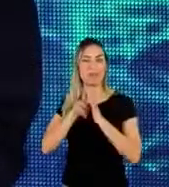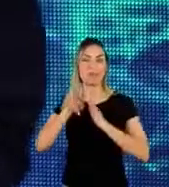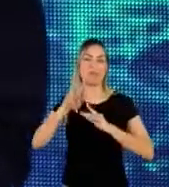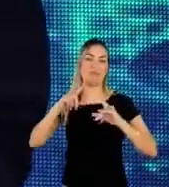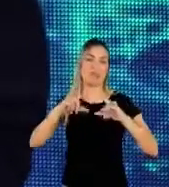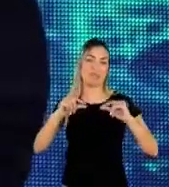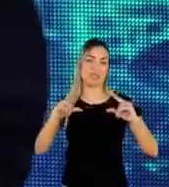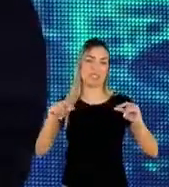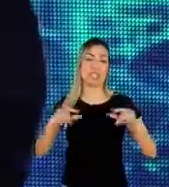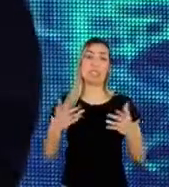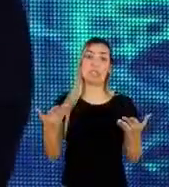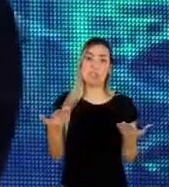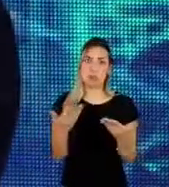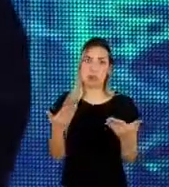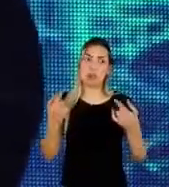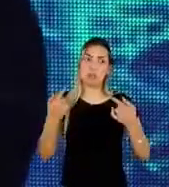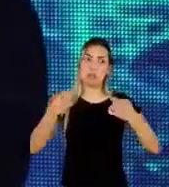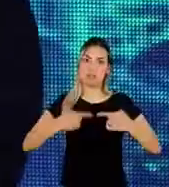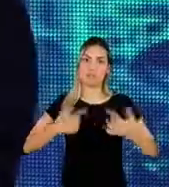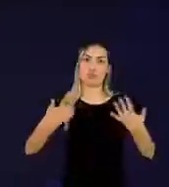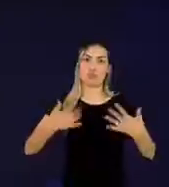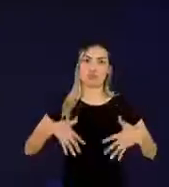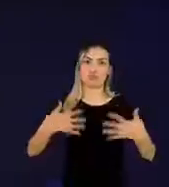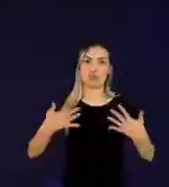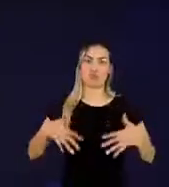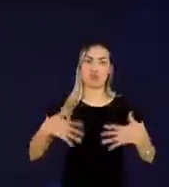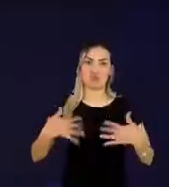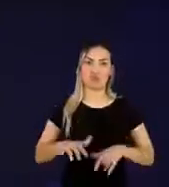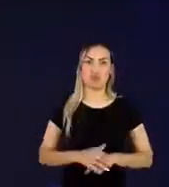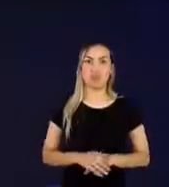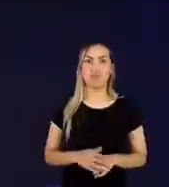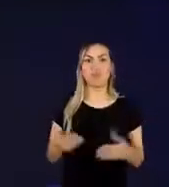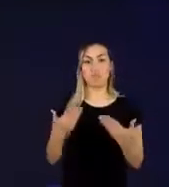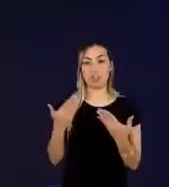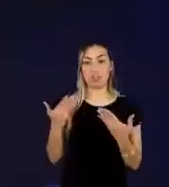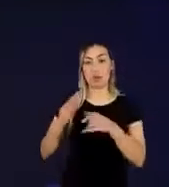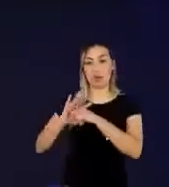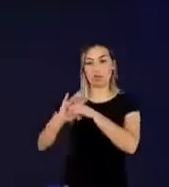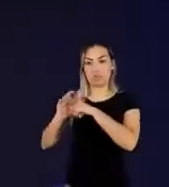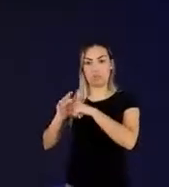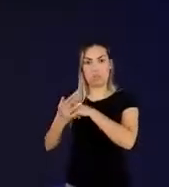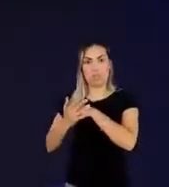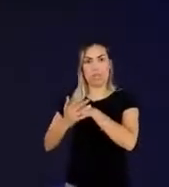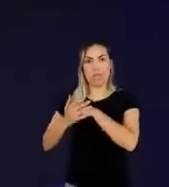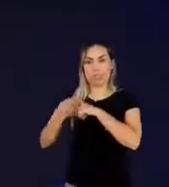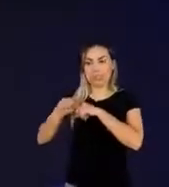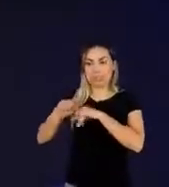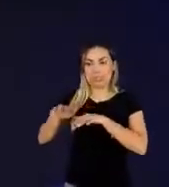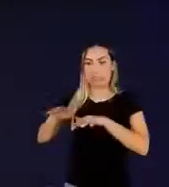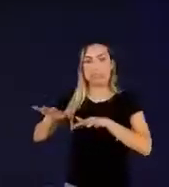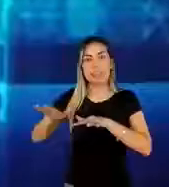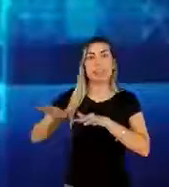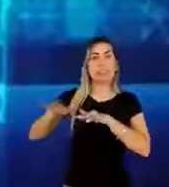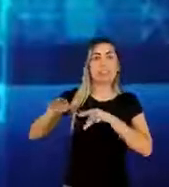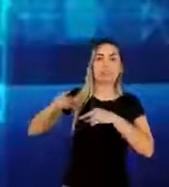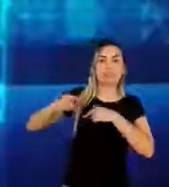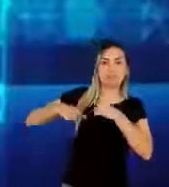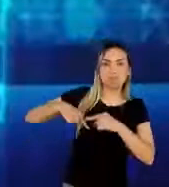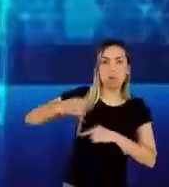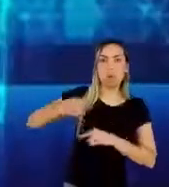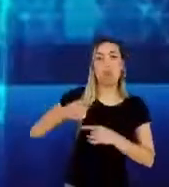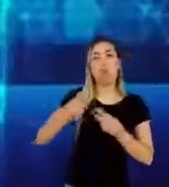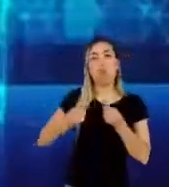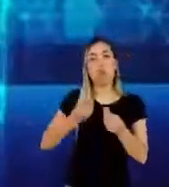desafio grande. Vamos sair de um momento de pandemia, de um momento de escassez hídrica para uma